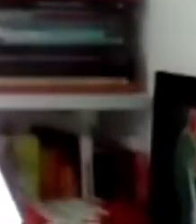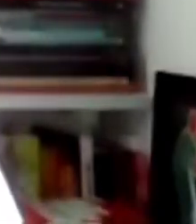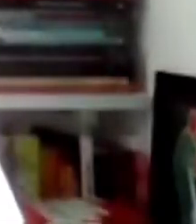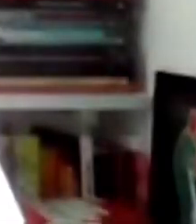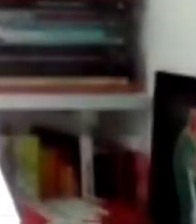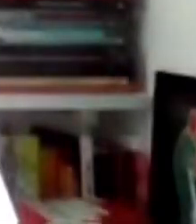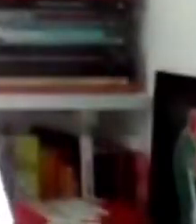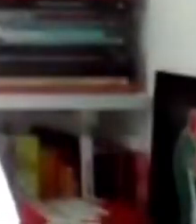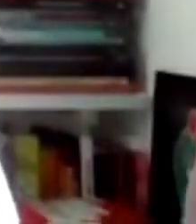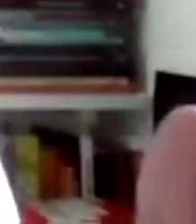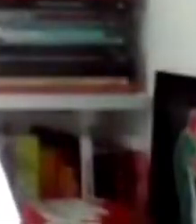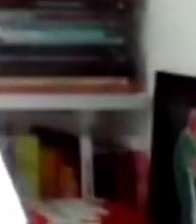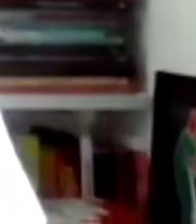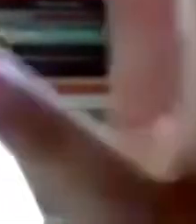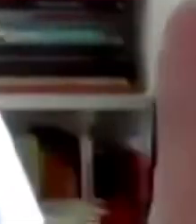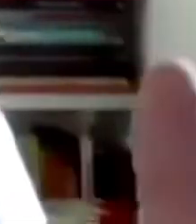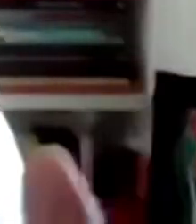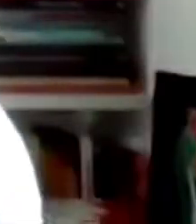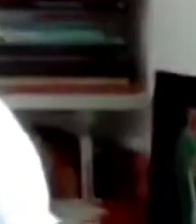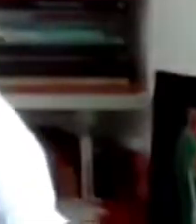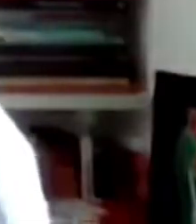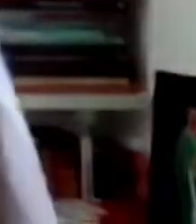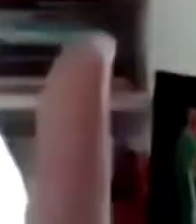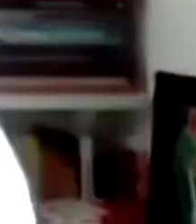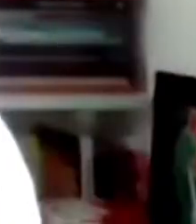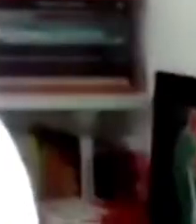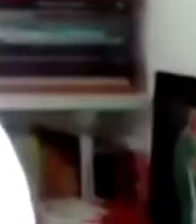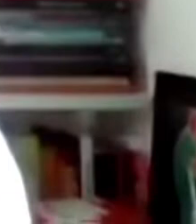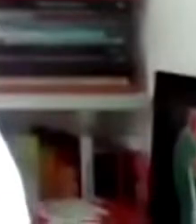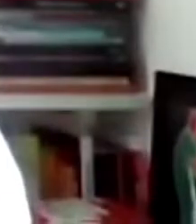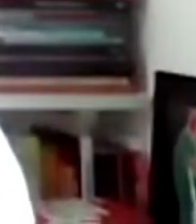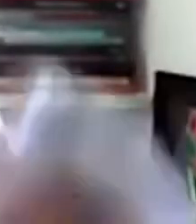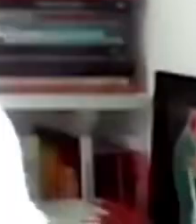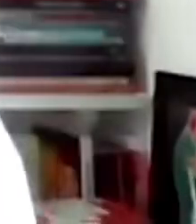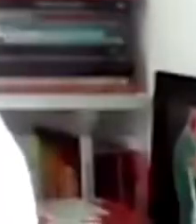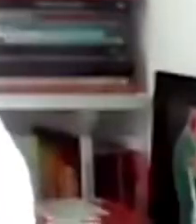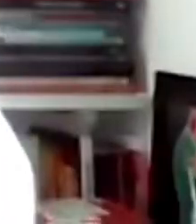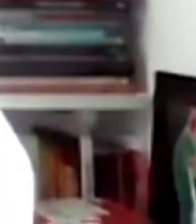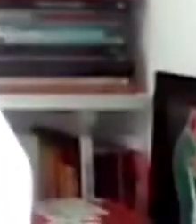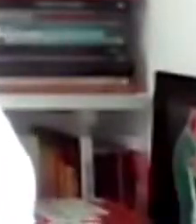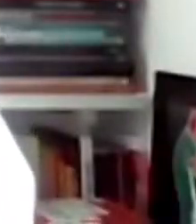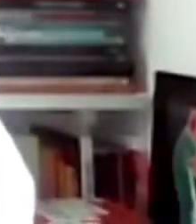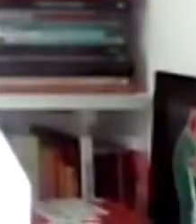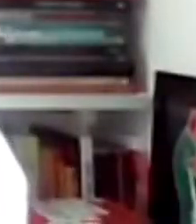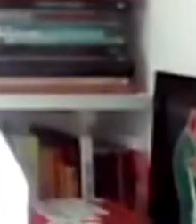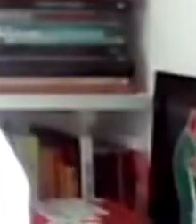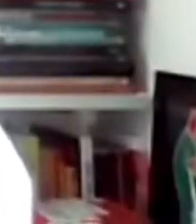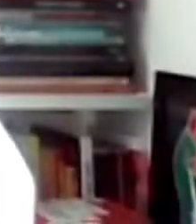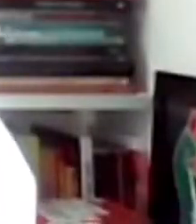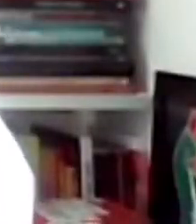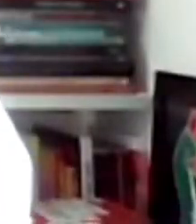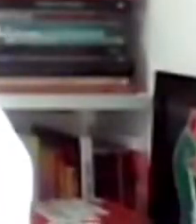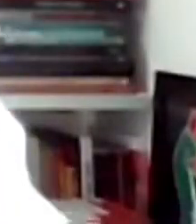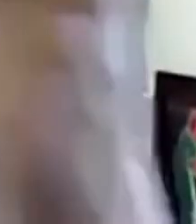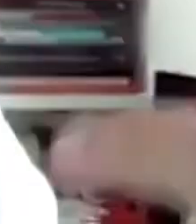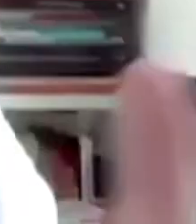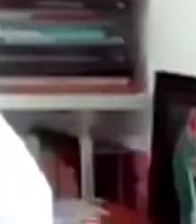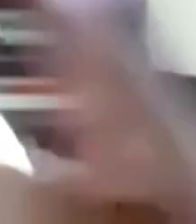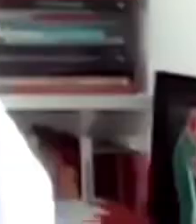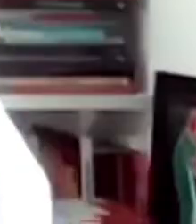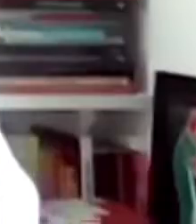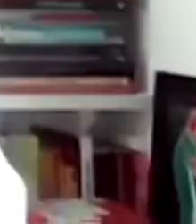que, de forma pejorativa, que trocar fralda, que higiene bucal. Esse é o processo pedagógico na educação infantil,